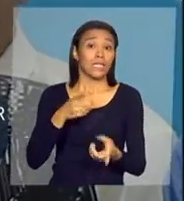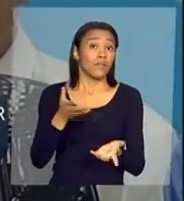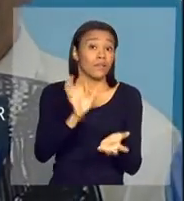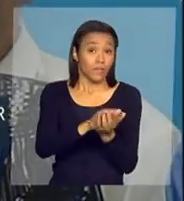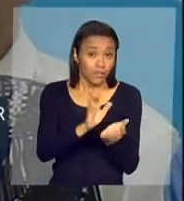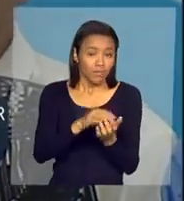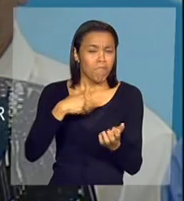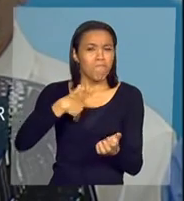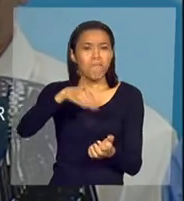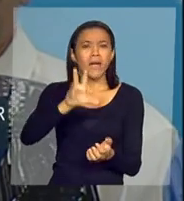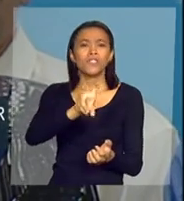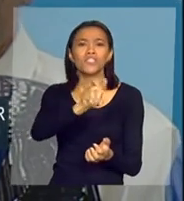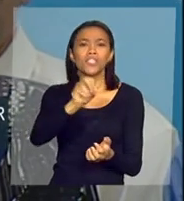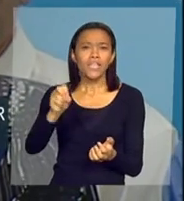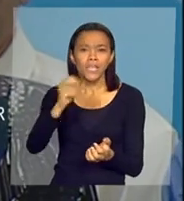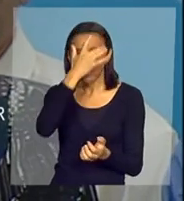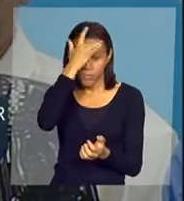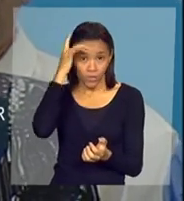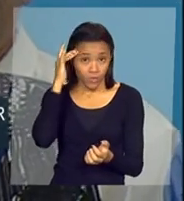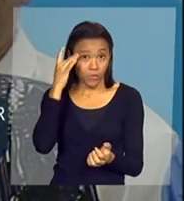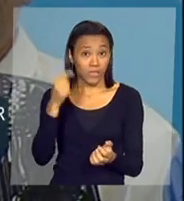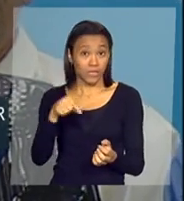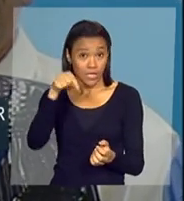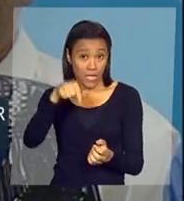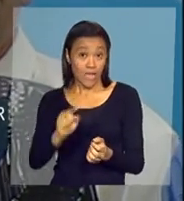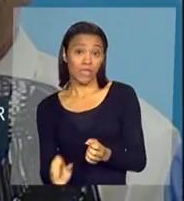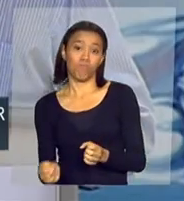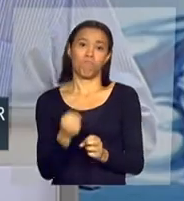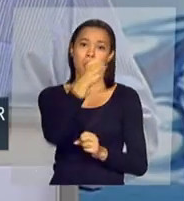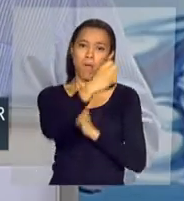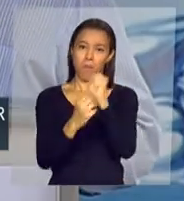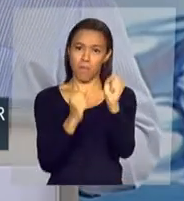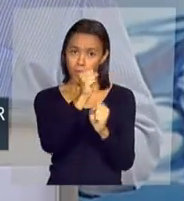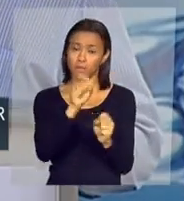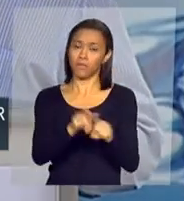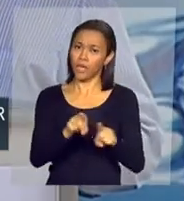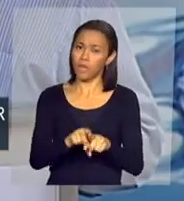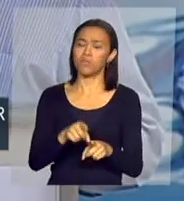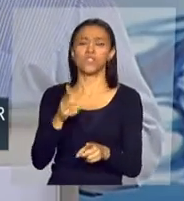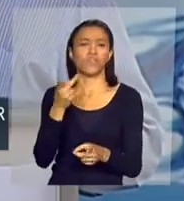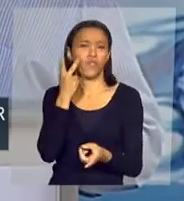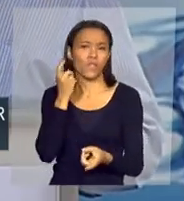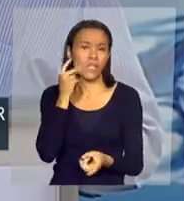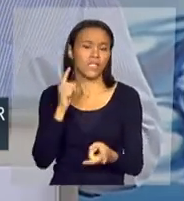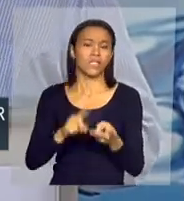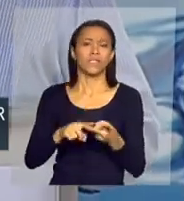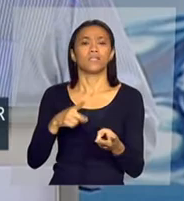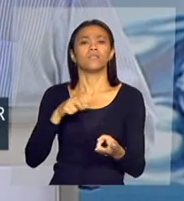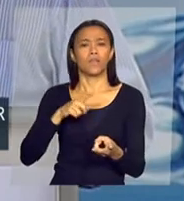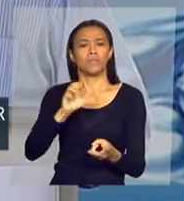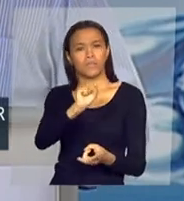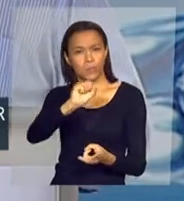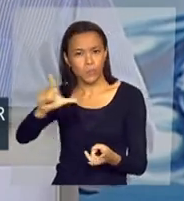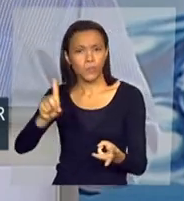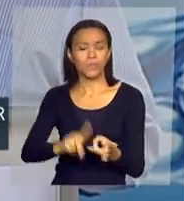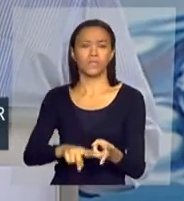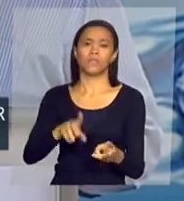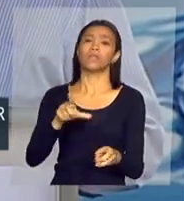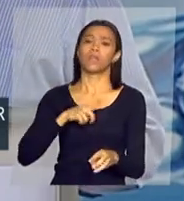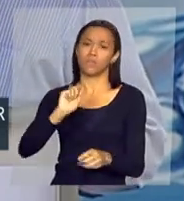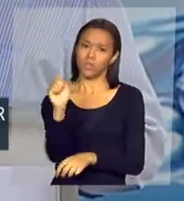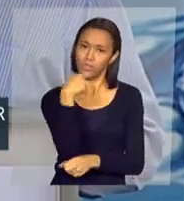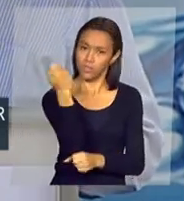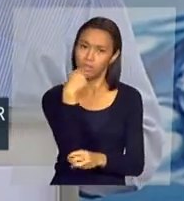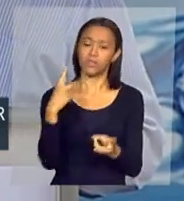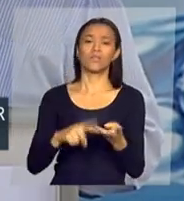500 pessoas aqui de São Julião, lá em Recife, nós temos em Fortaleza, nós temos em São Luís, nós temos no Rio Grande do Sul, nós temos